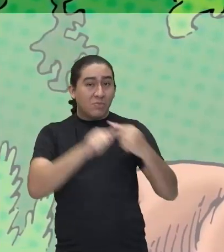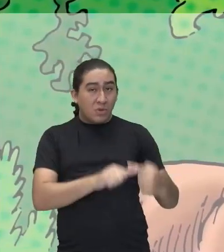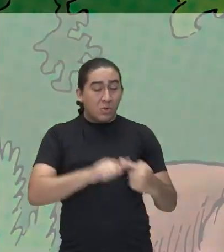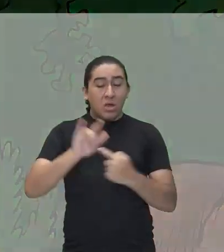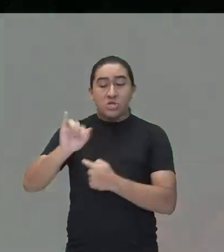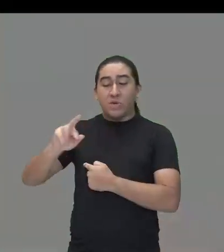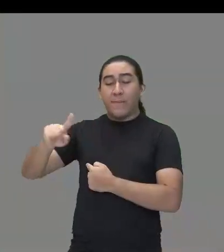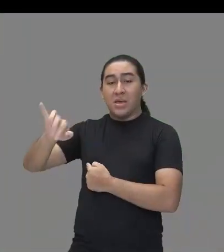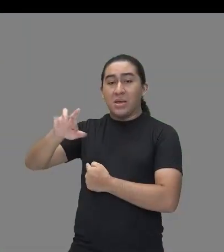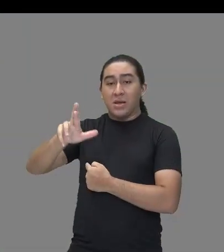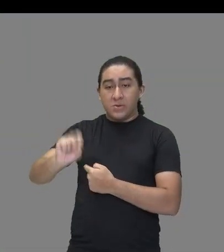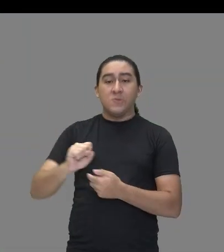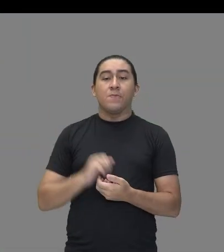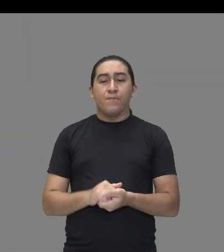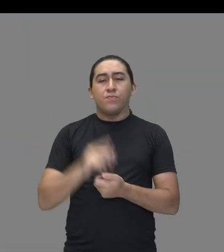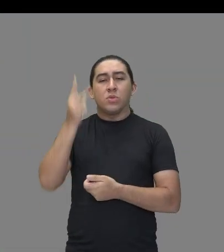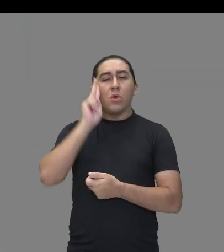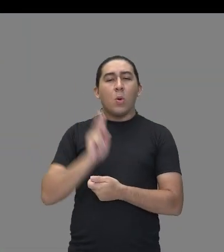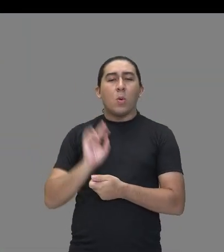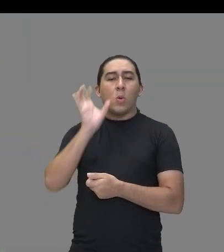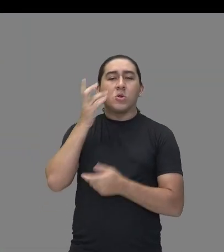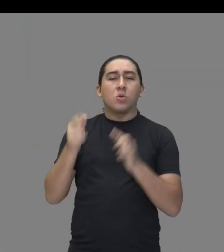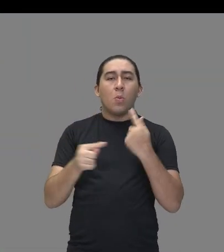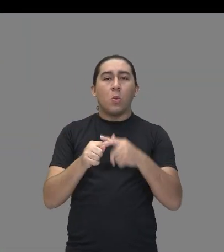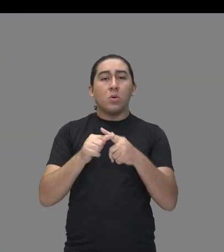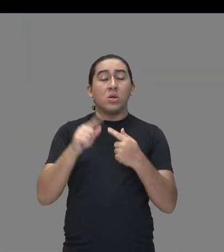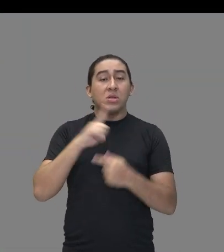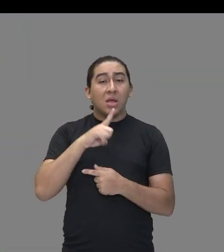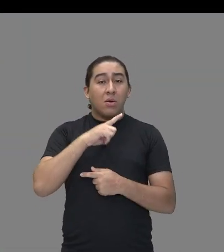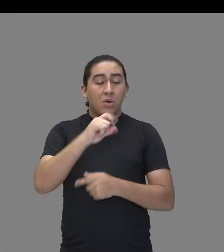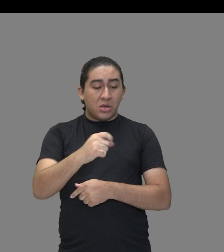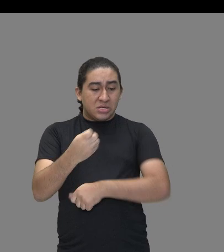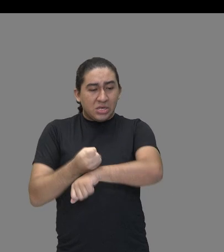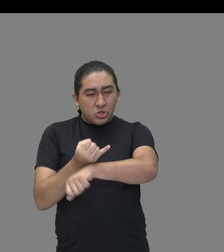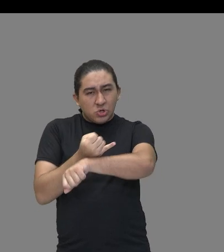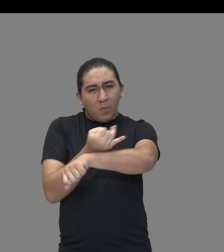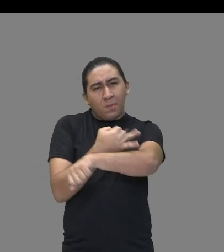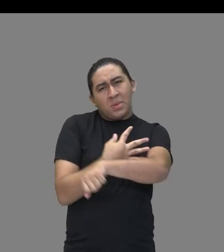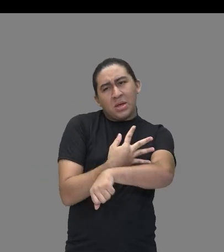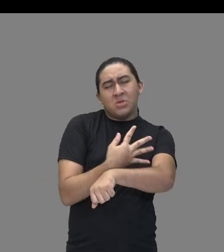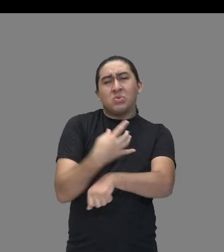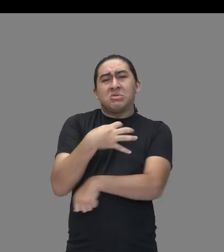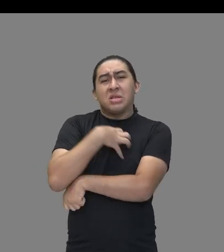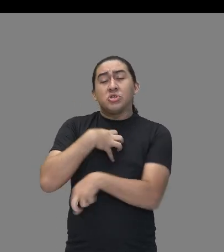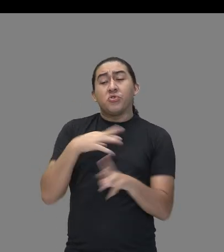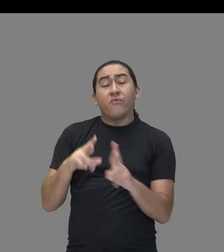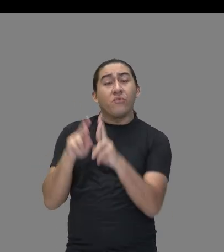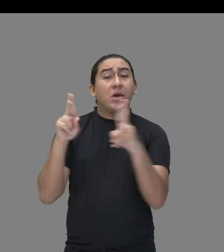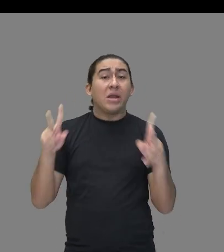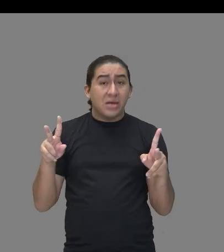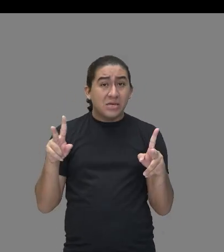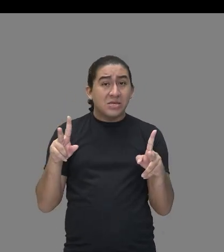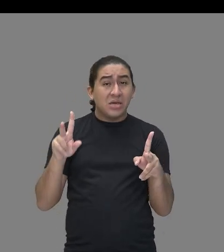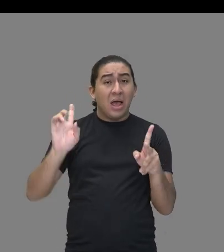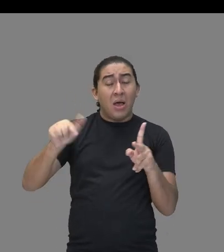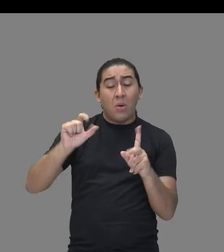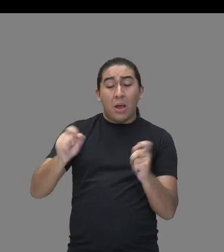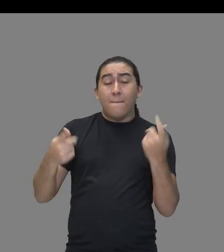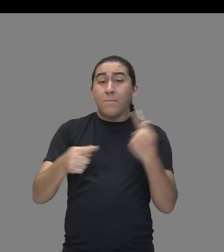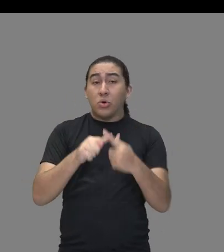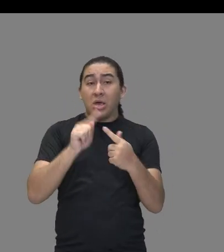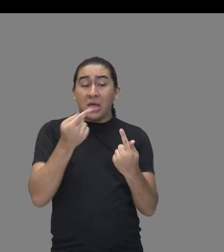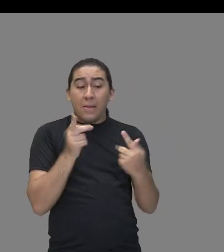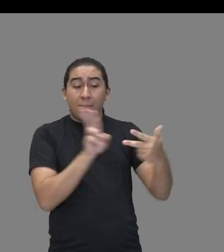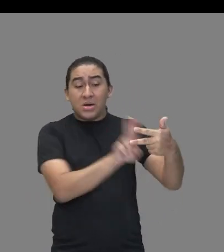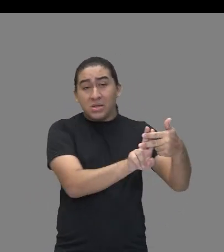Timbiras. O drama do prisioneiro reside nos sentimentos contraditórios provocados por sua prisão. De